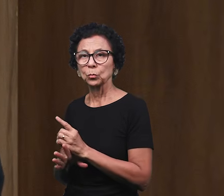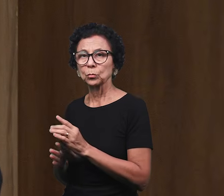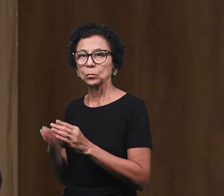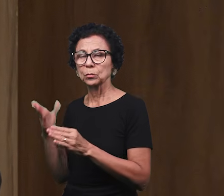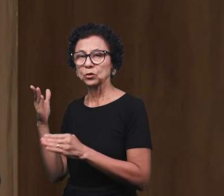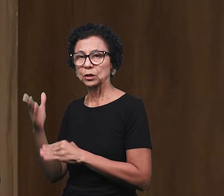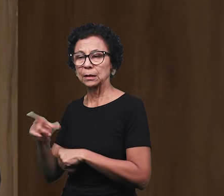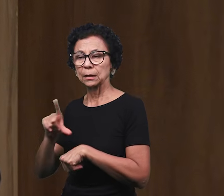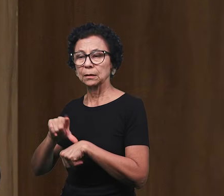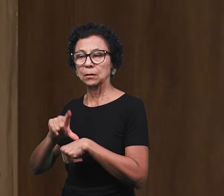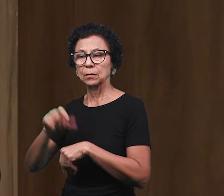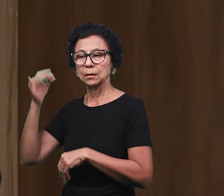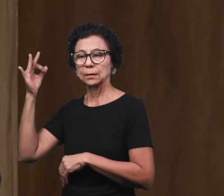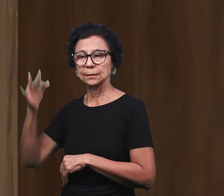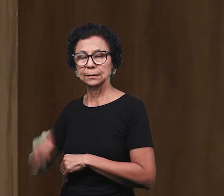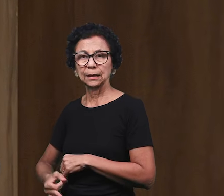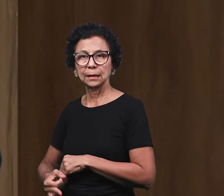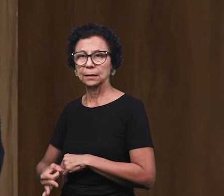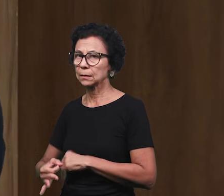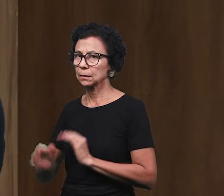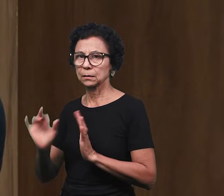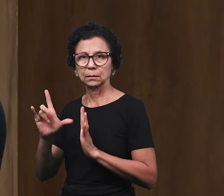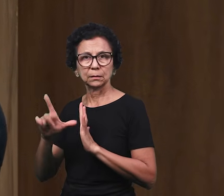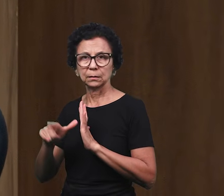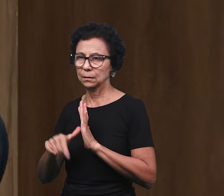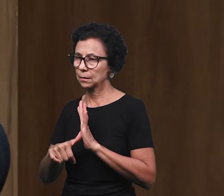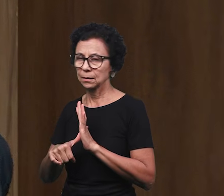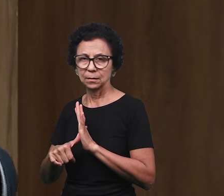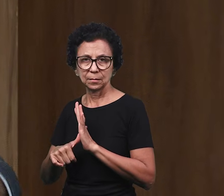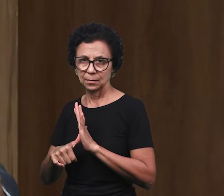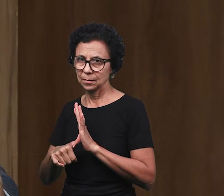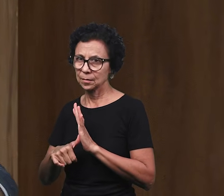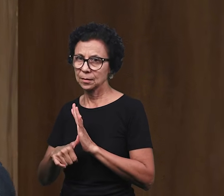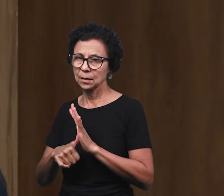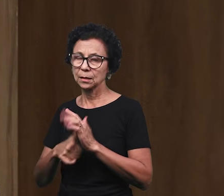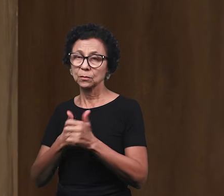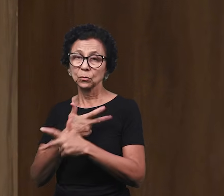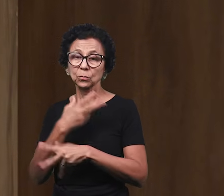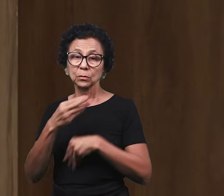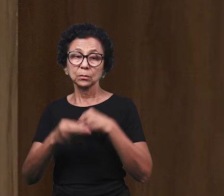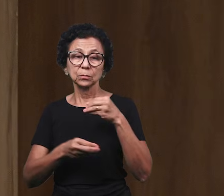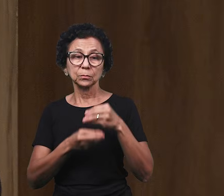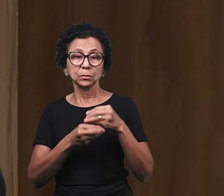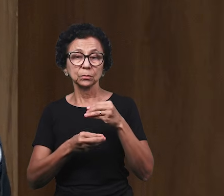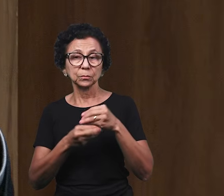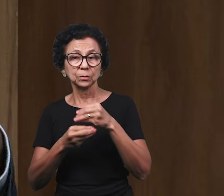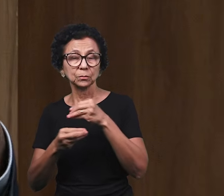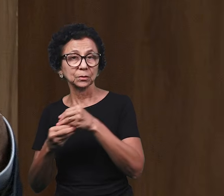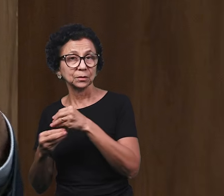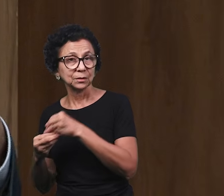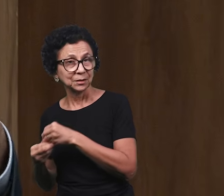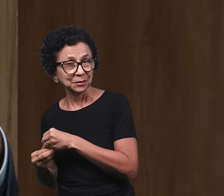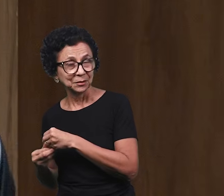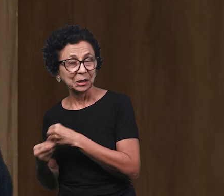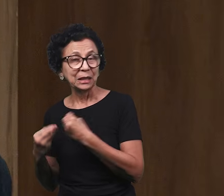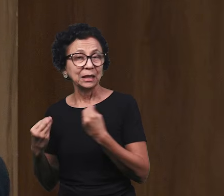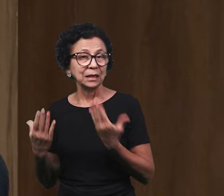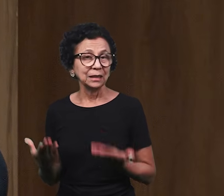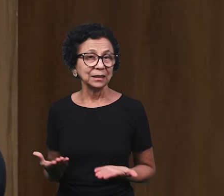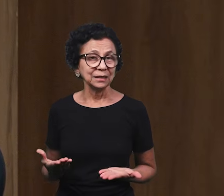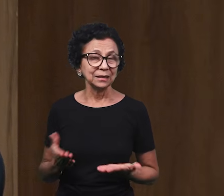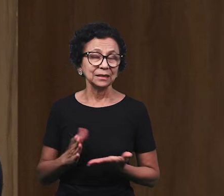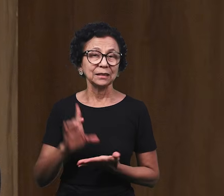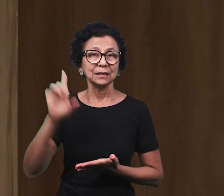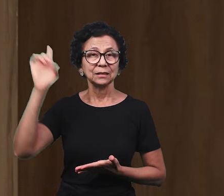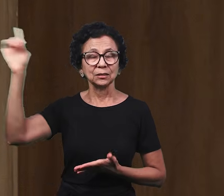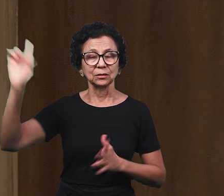um jovem que vai a cada dia ser diferente. Isso são fatores que vão se acumulando, que